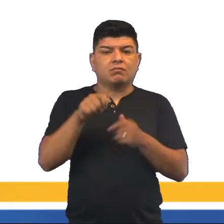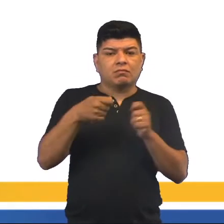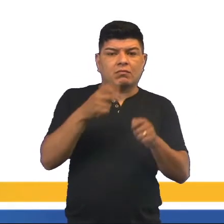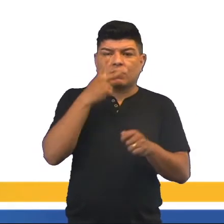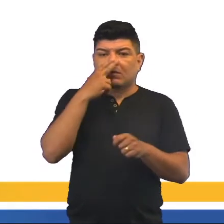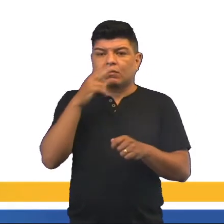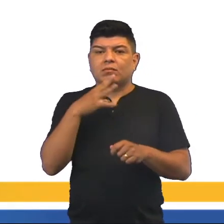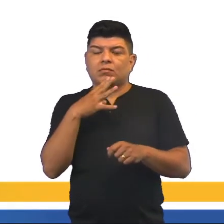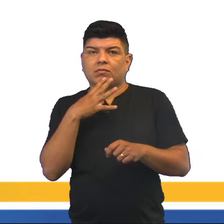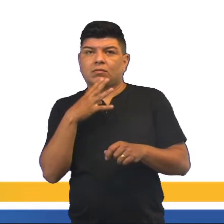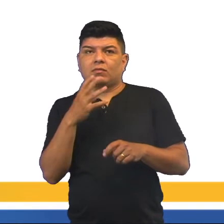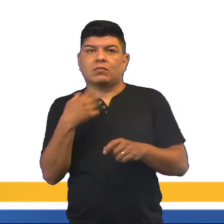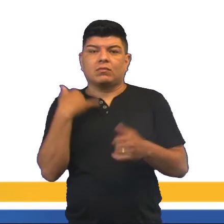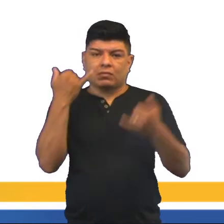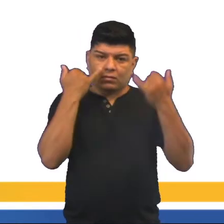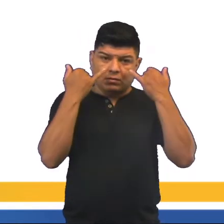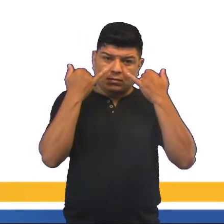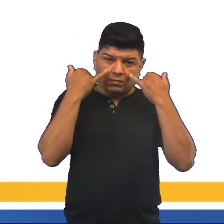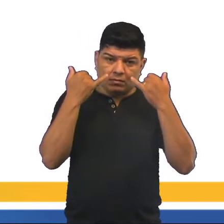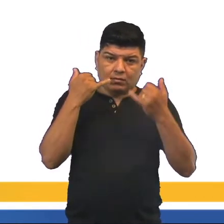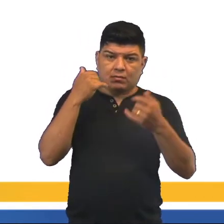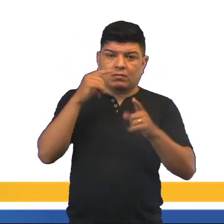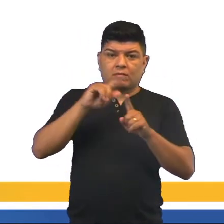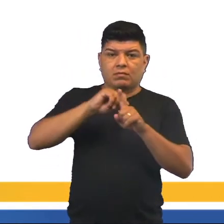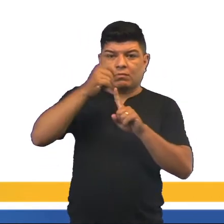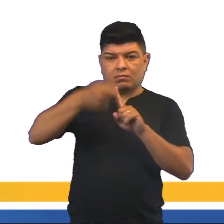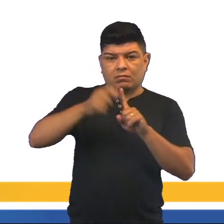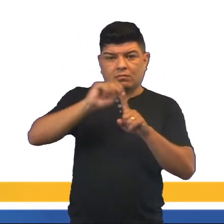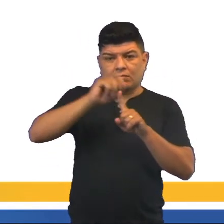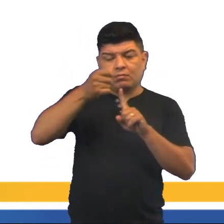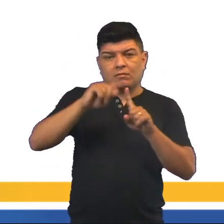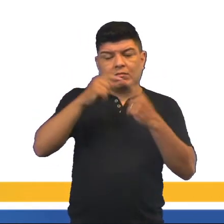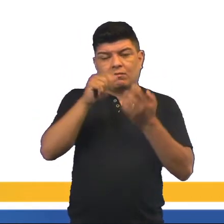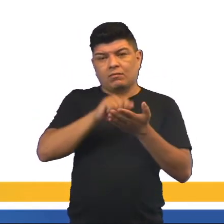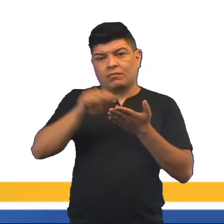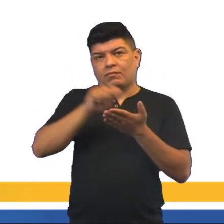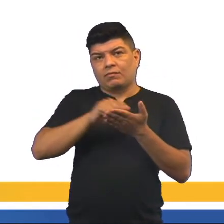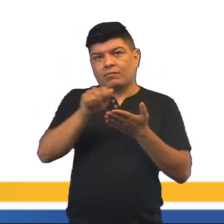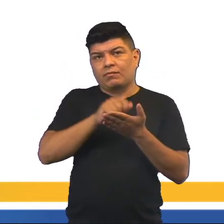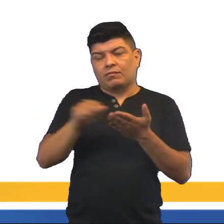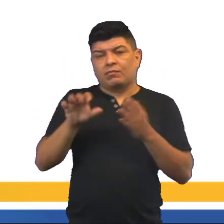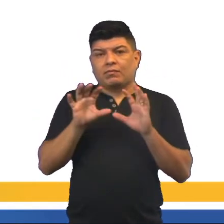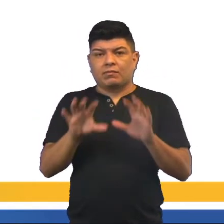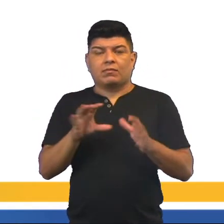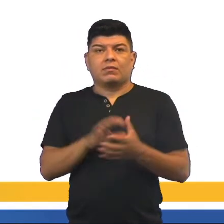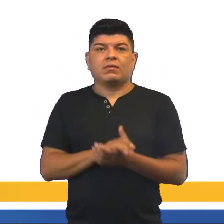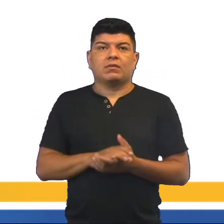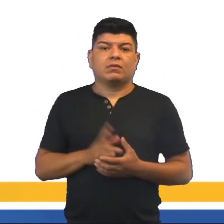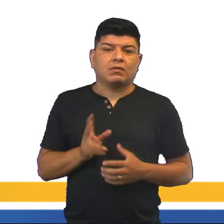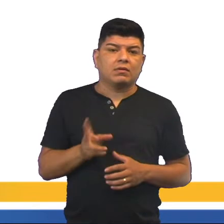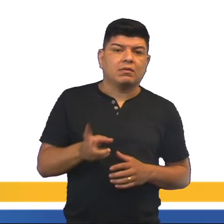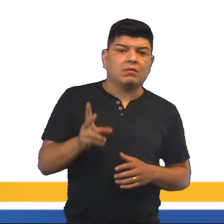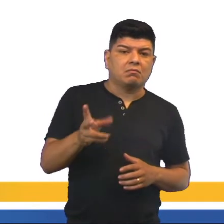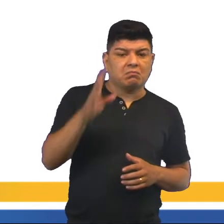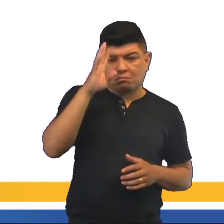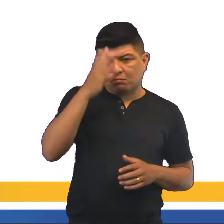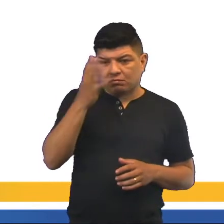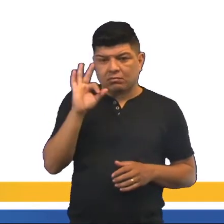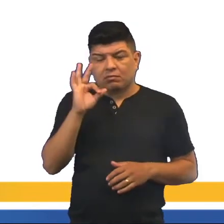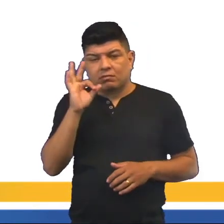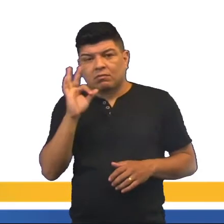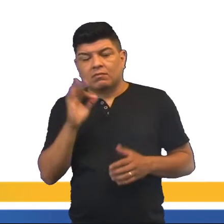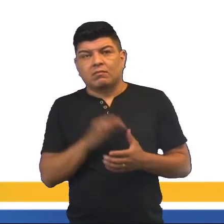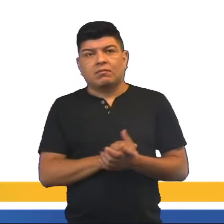ser reconhecidos como informação calendárica, mas o sistema de escrita, tal como ele permanece indecifrado, né?